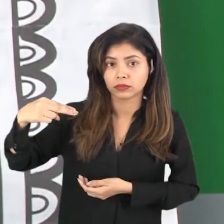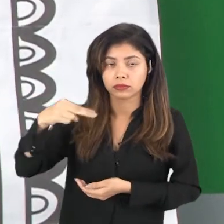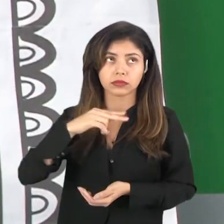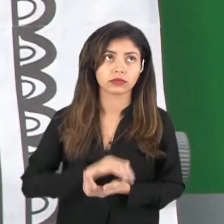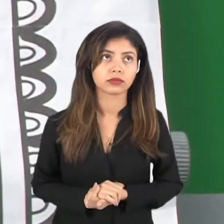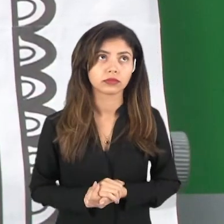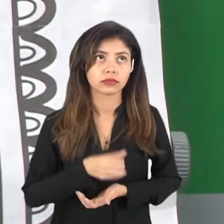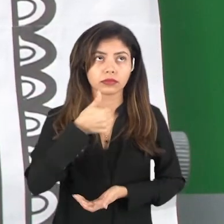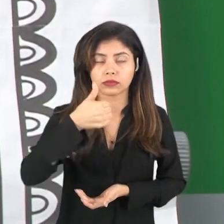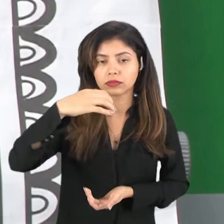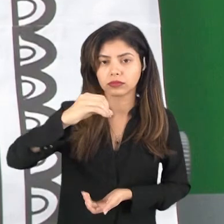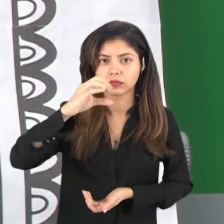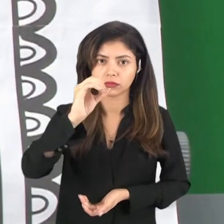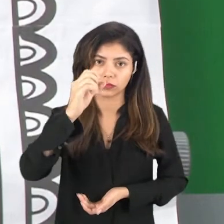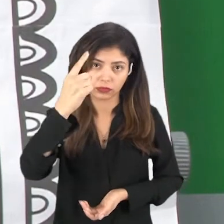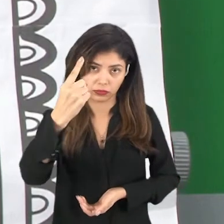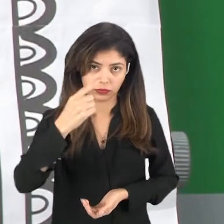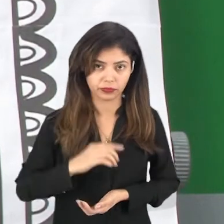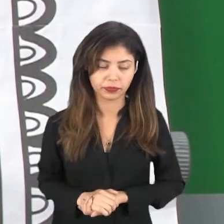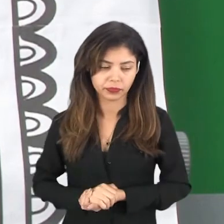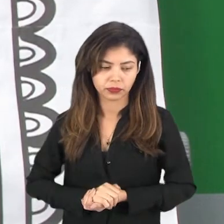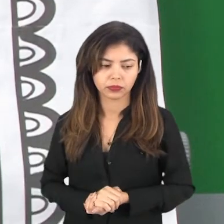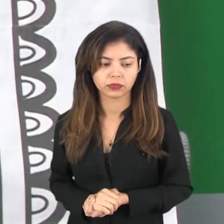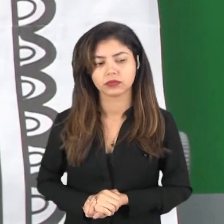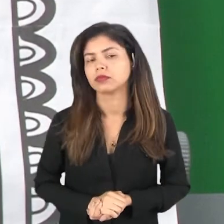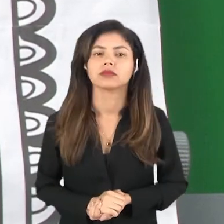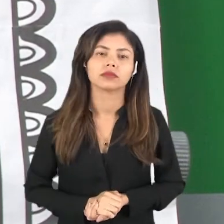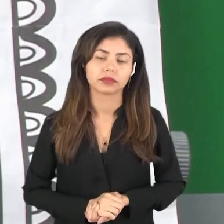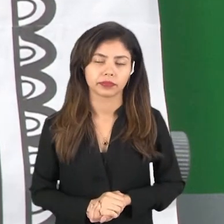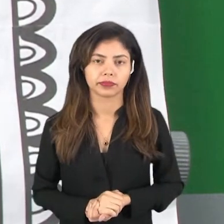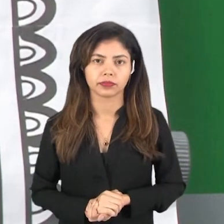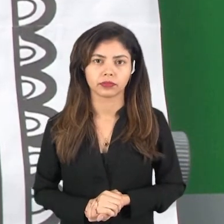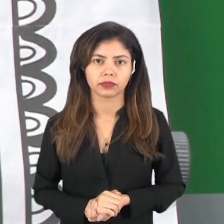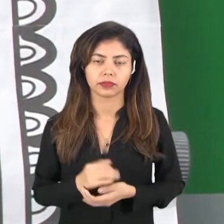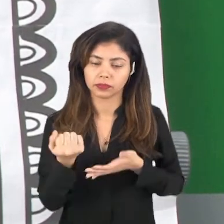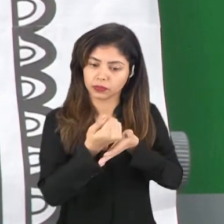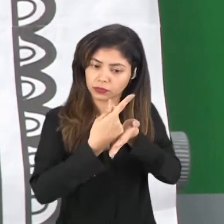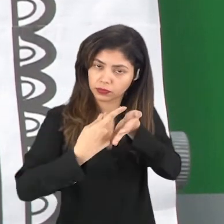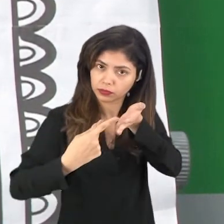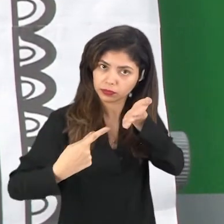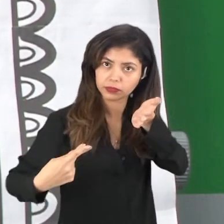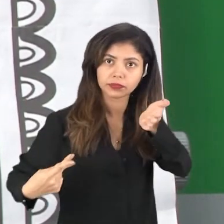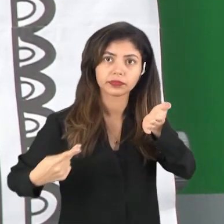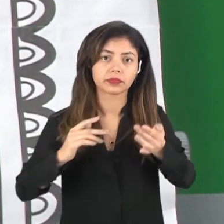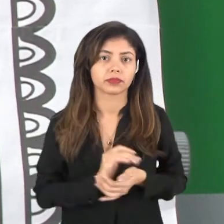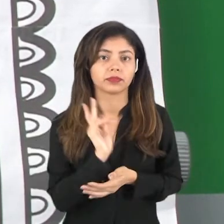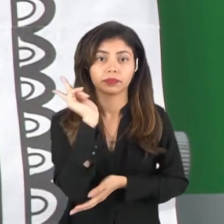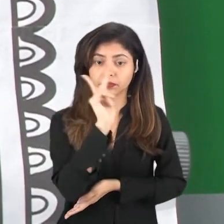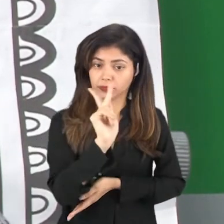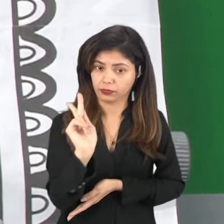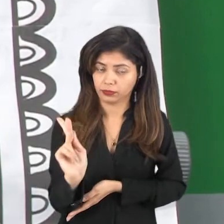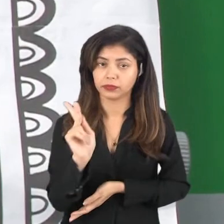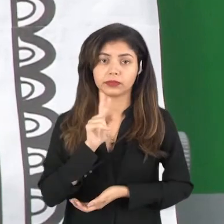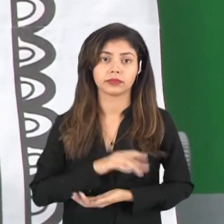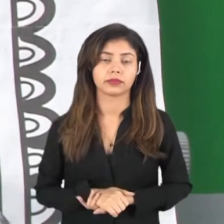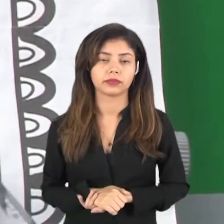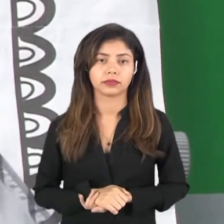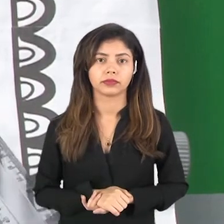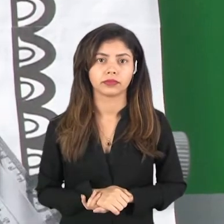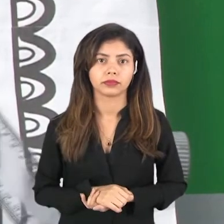novembro de 1901. Foi uma poetisa, professora,